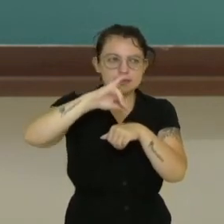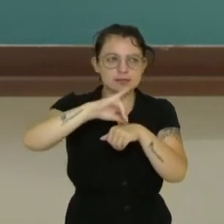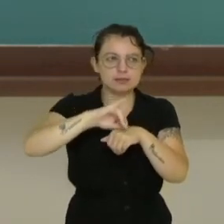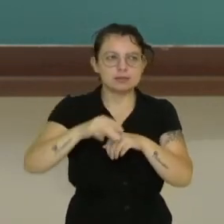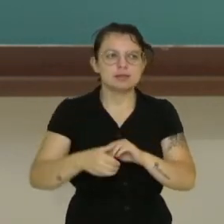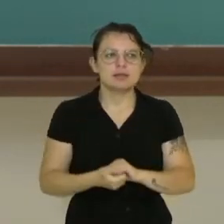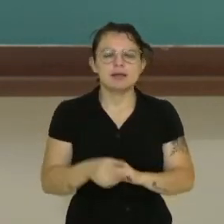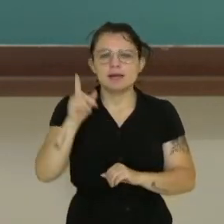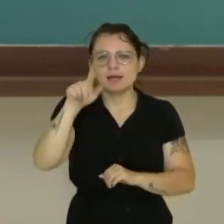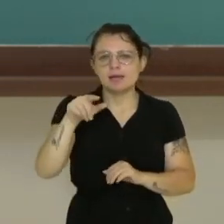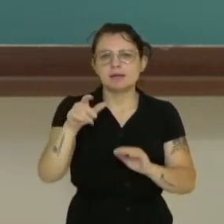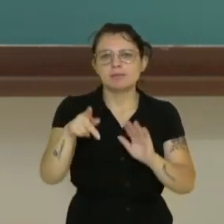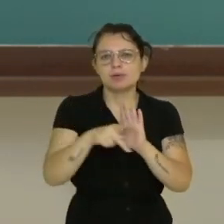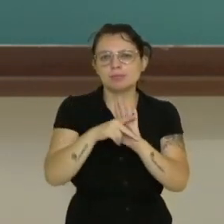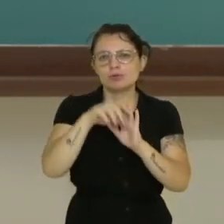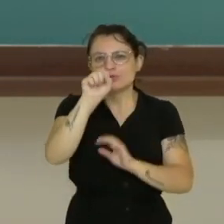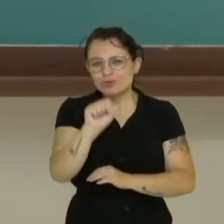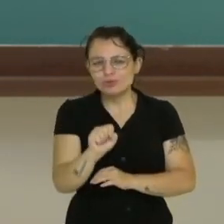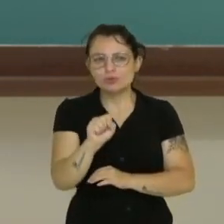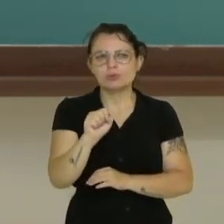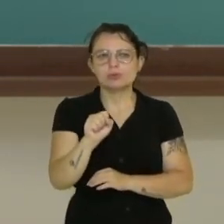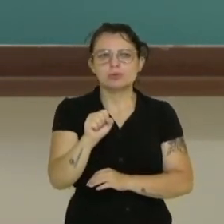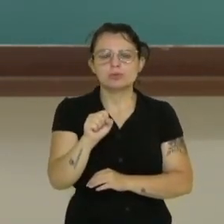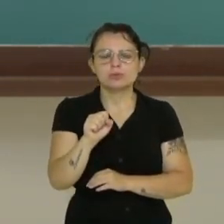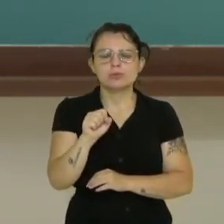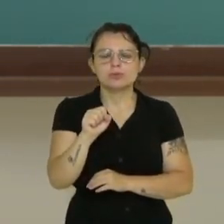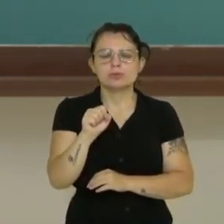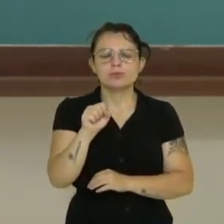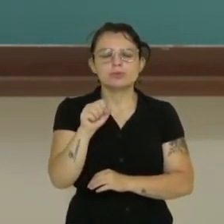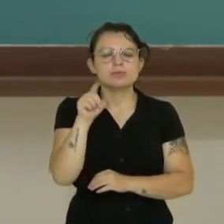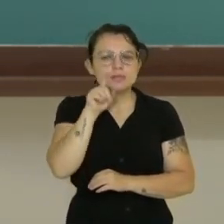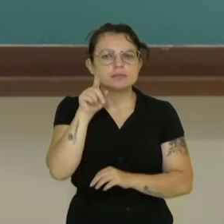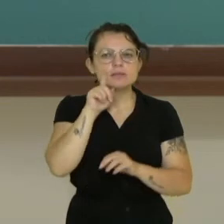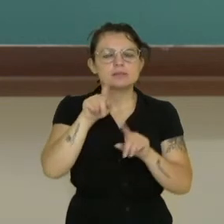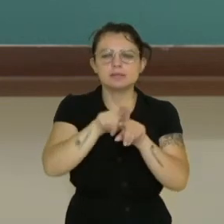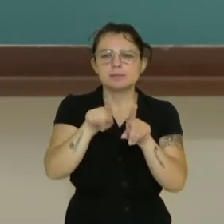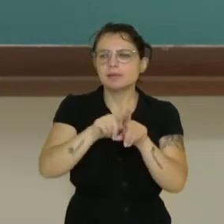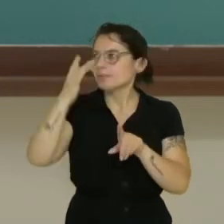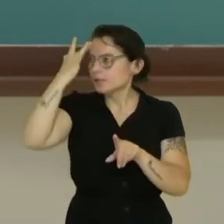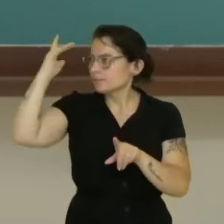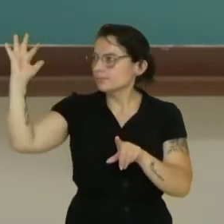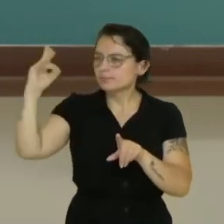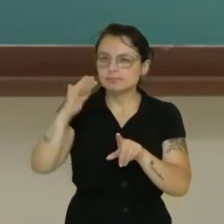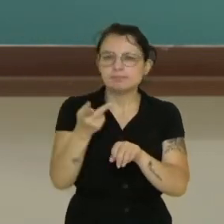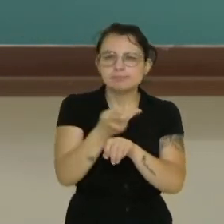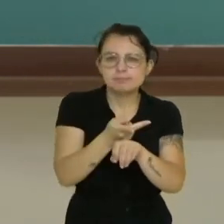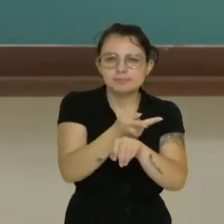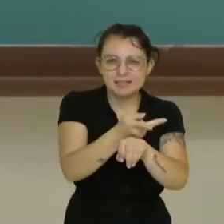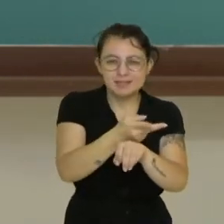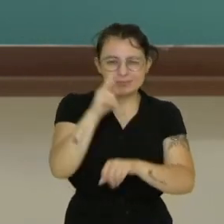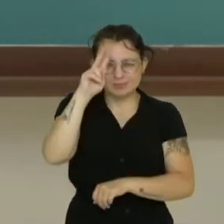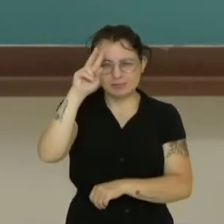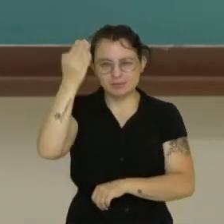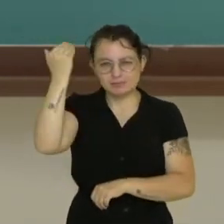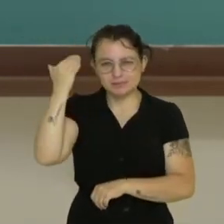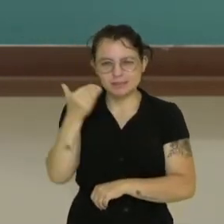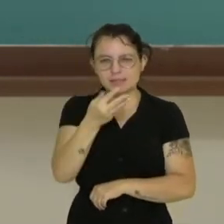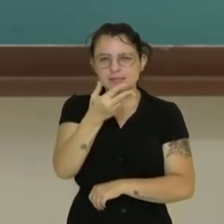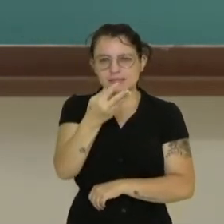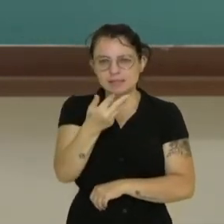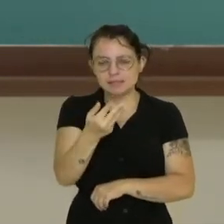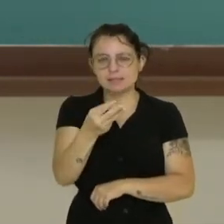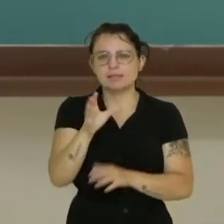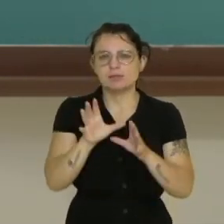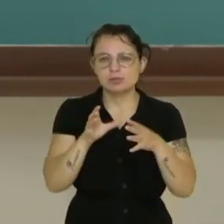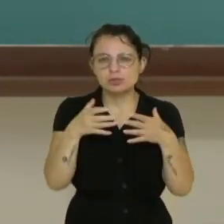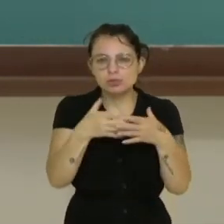sul dos Estados Unidos foi uma colônia de exploração. Na época das 13 colônias americanas, as